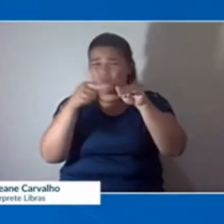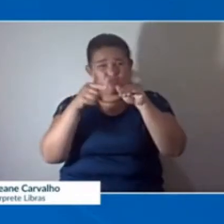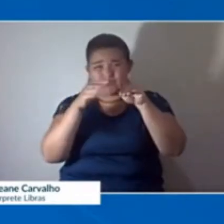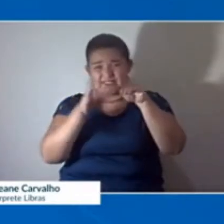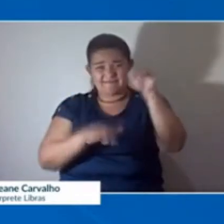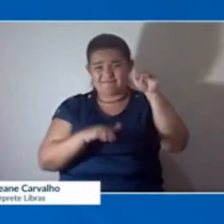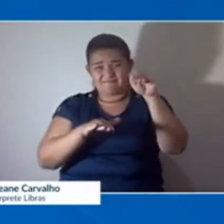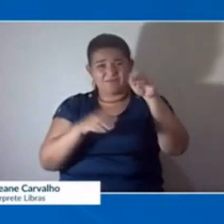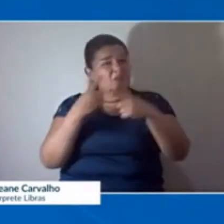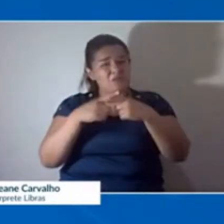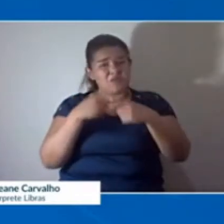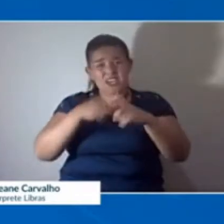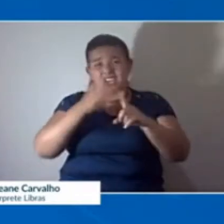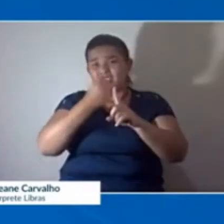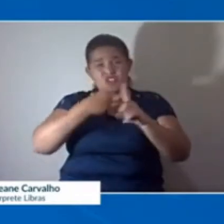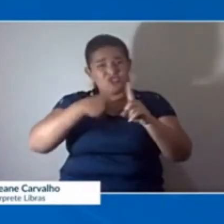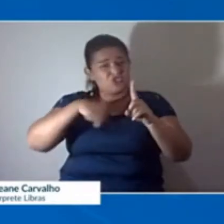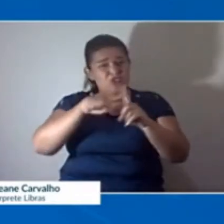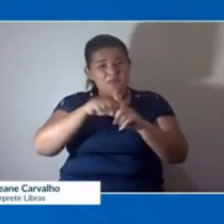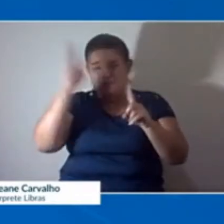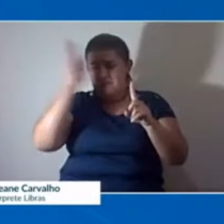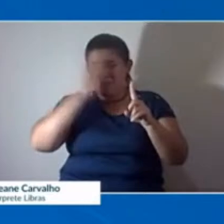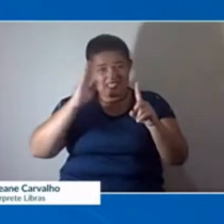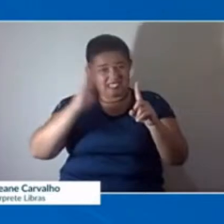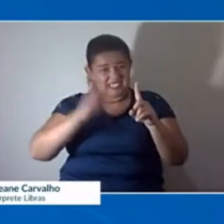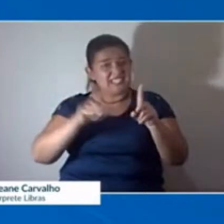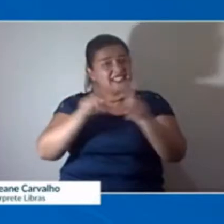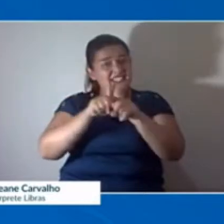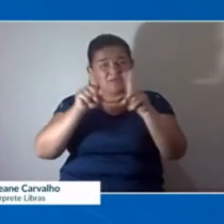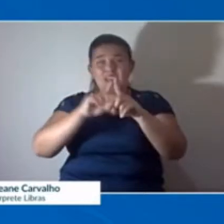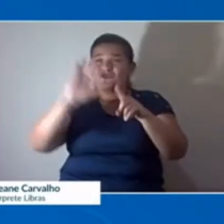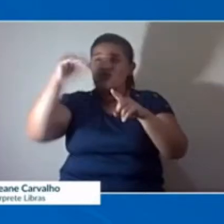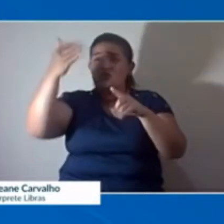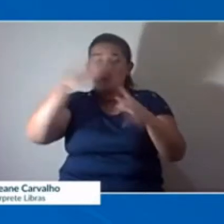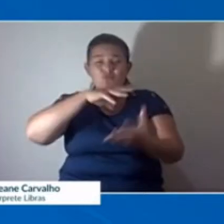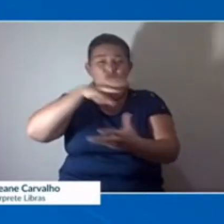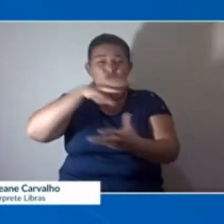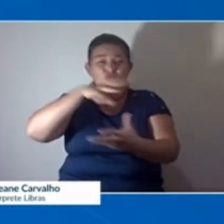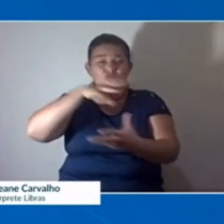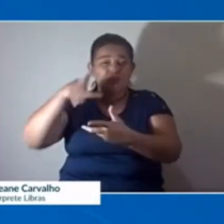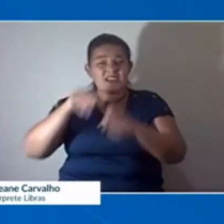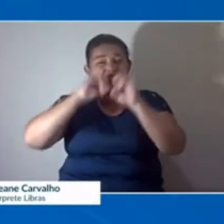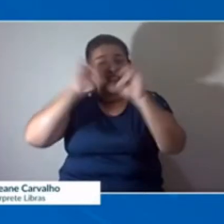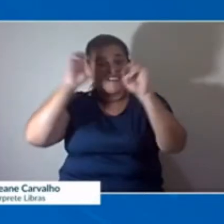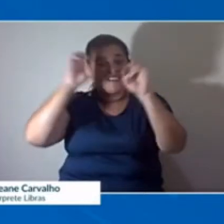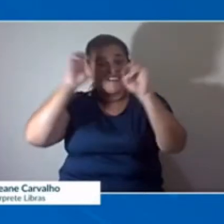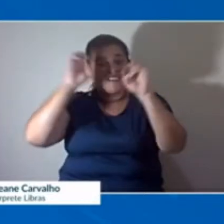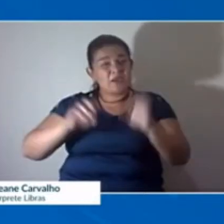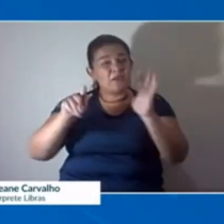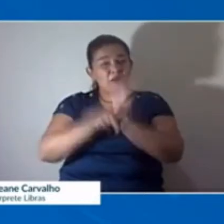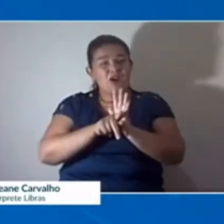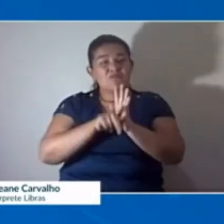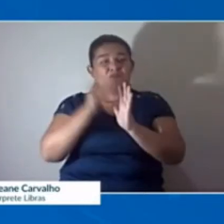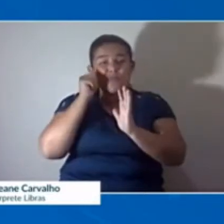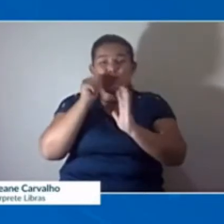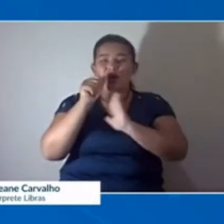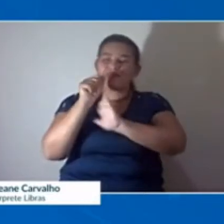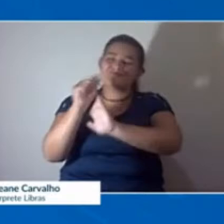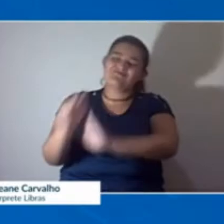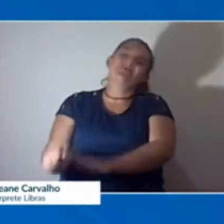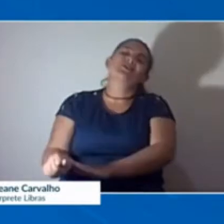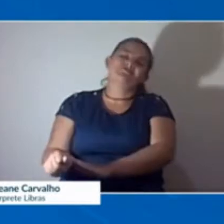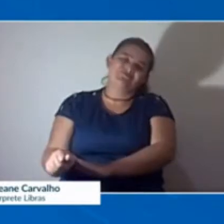sociedade, não só brasileira, se estrutura numa lógica excludente de gênero, numa